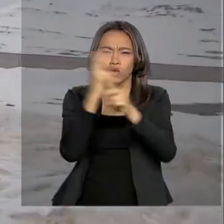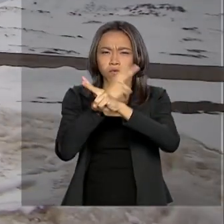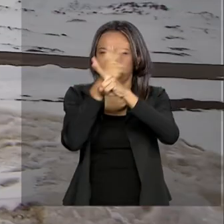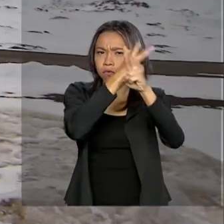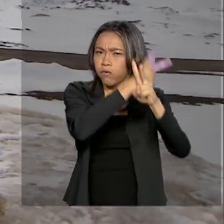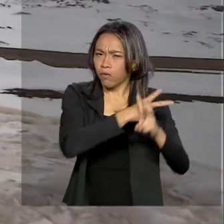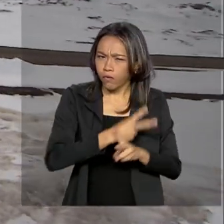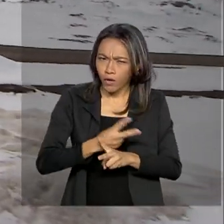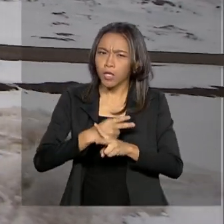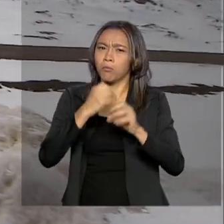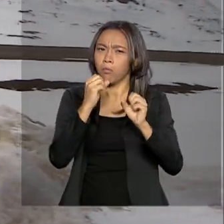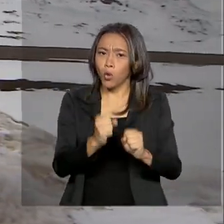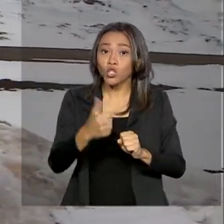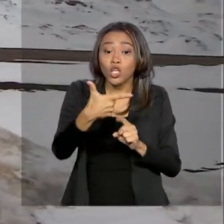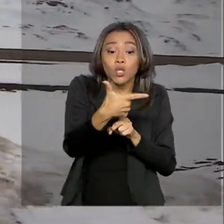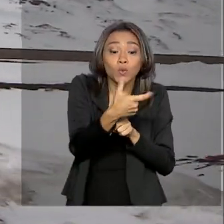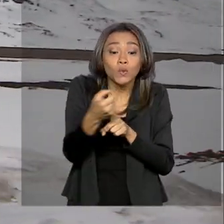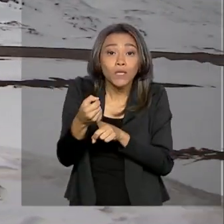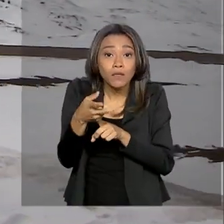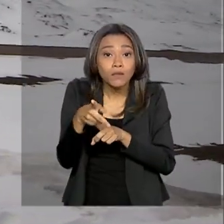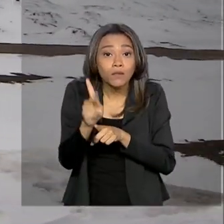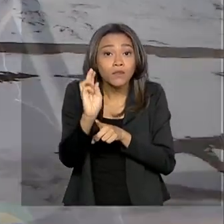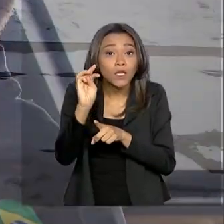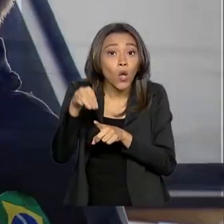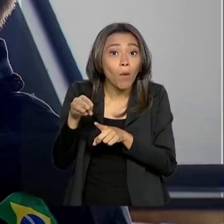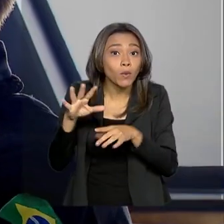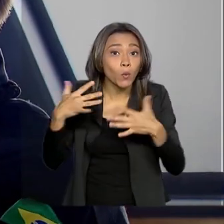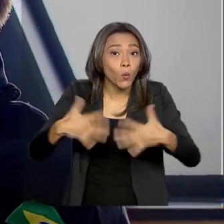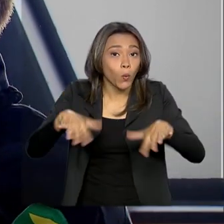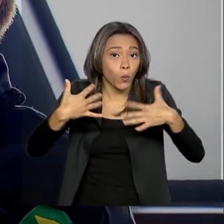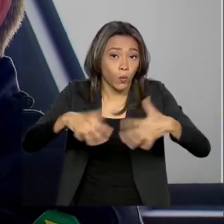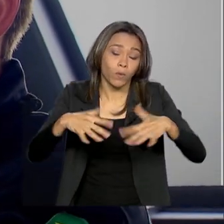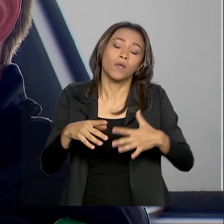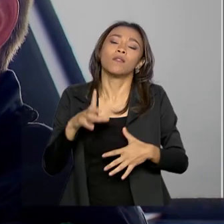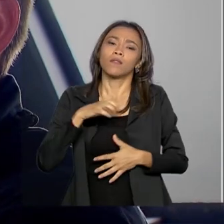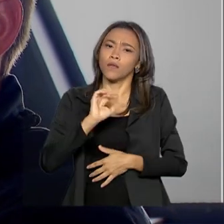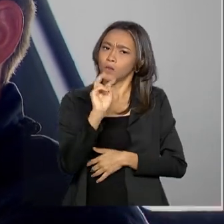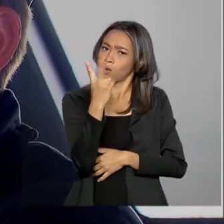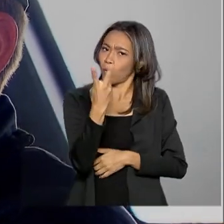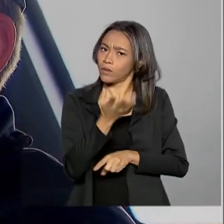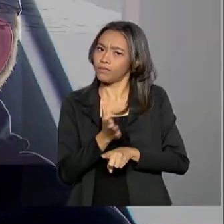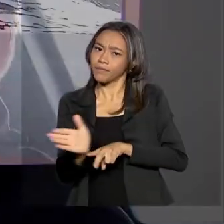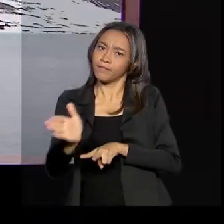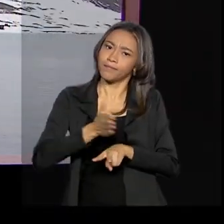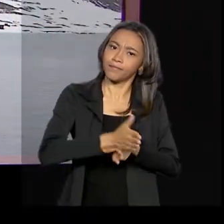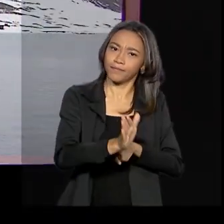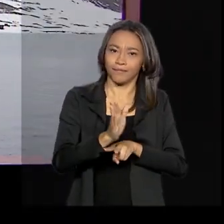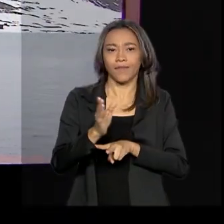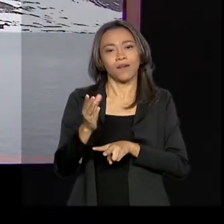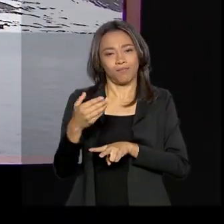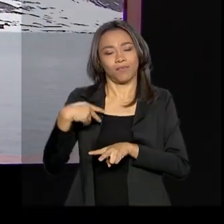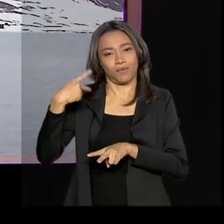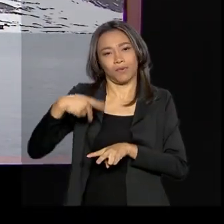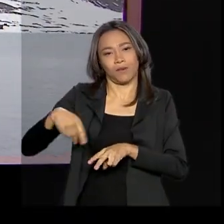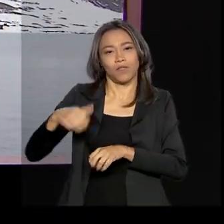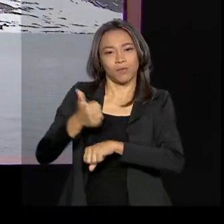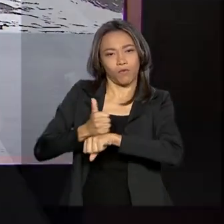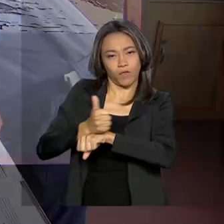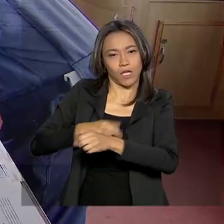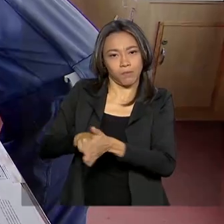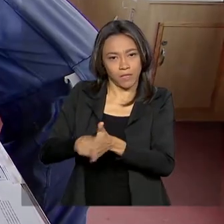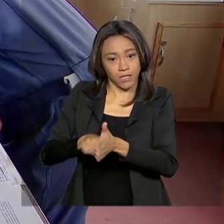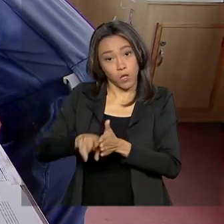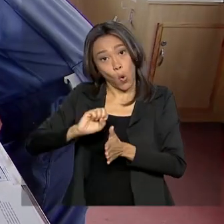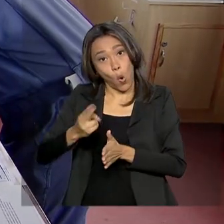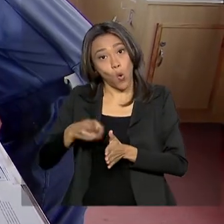podem ultrapassar 200 km por hora. Existem duas opções para os cientistas brasileiros: fazer a travessia